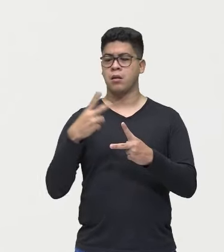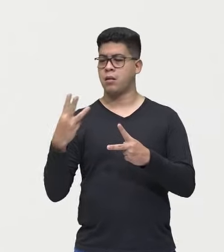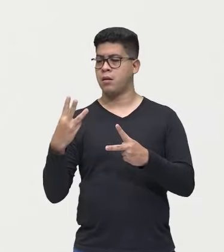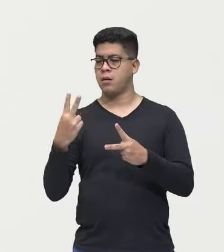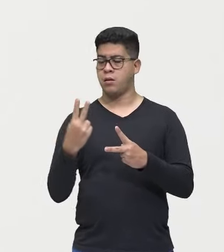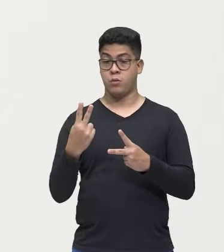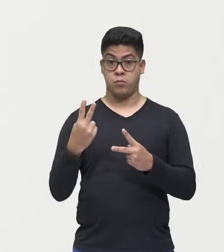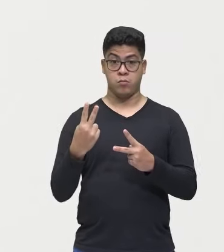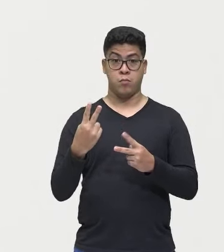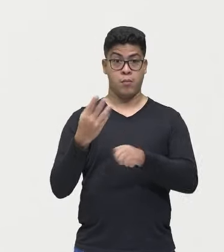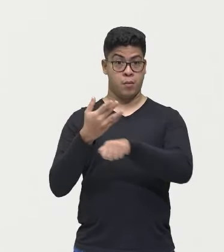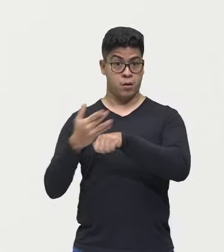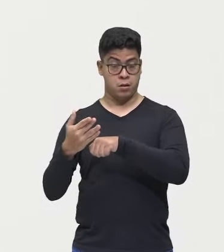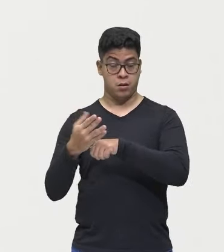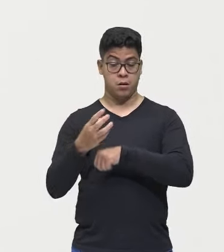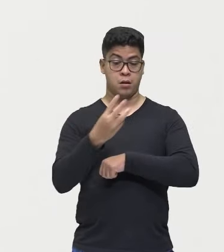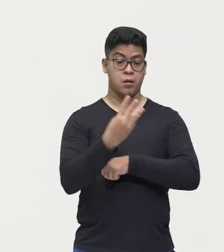peças.